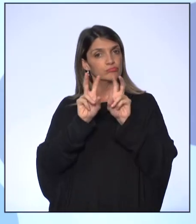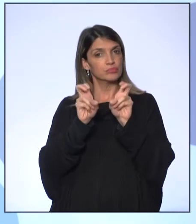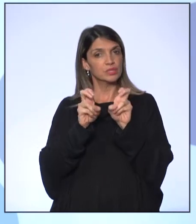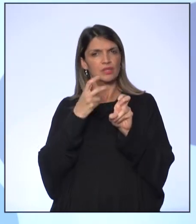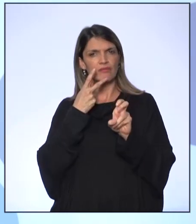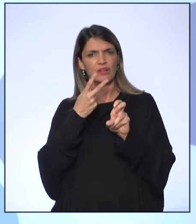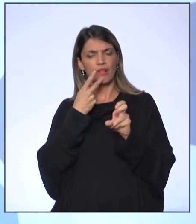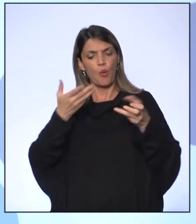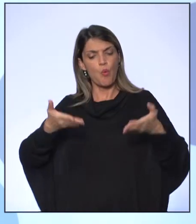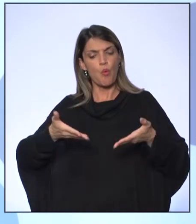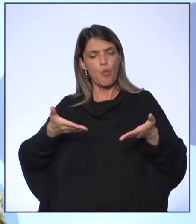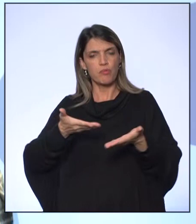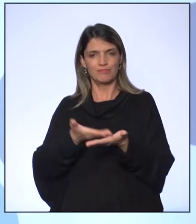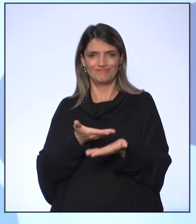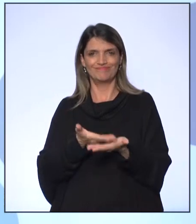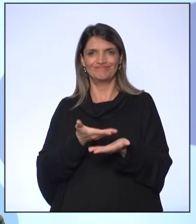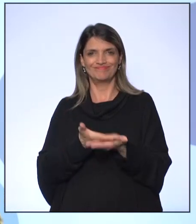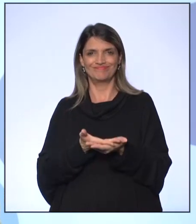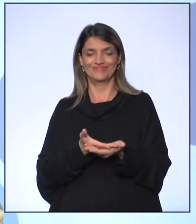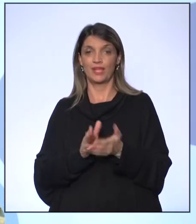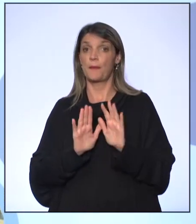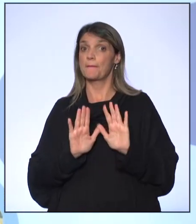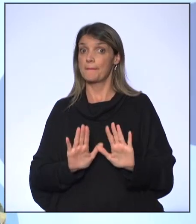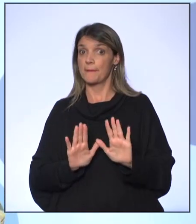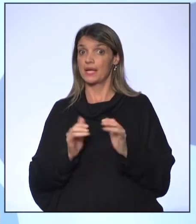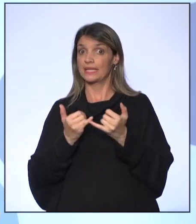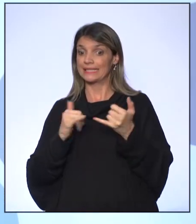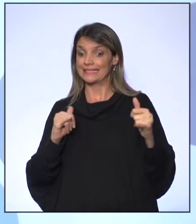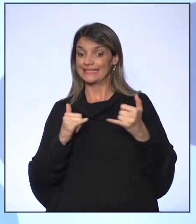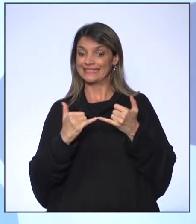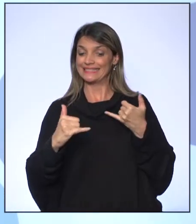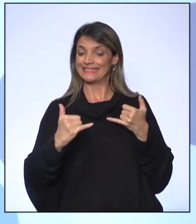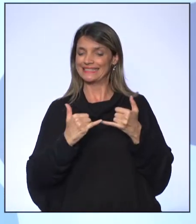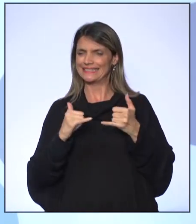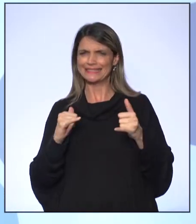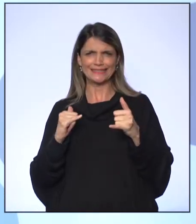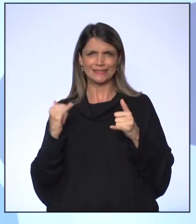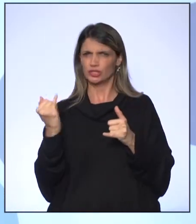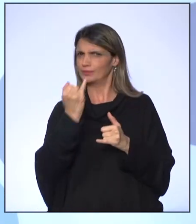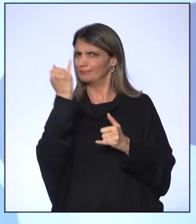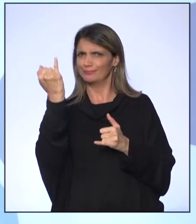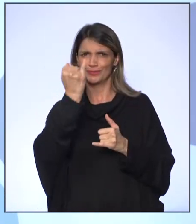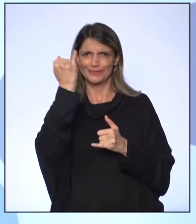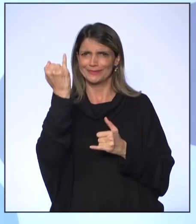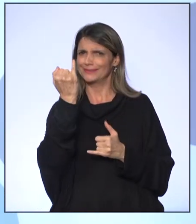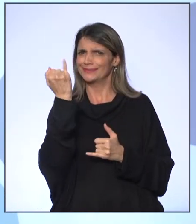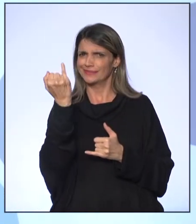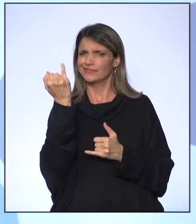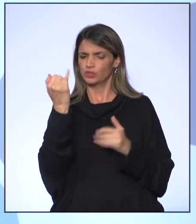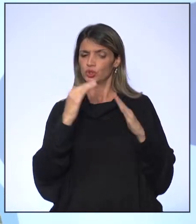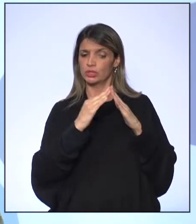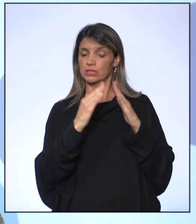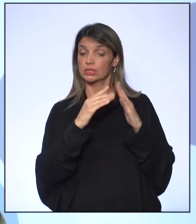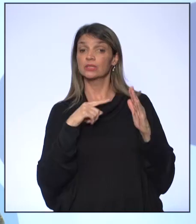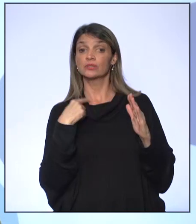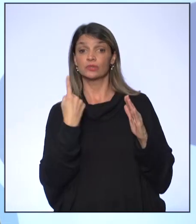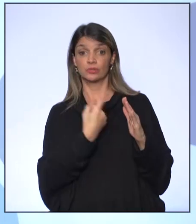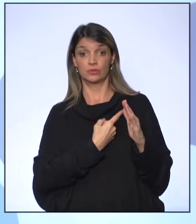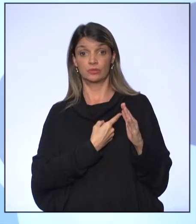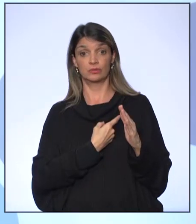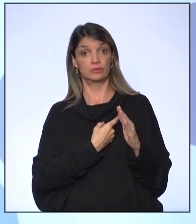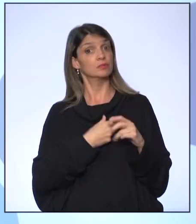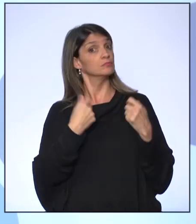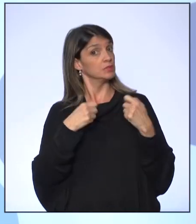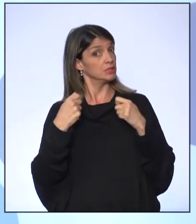estamos comentando nesta aula. Bom, já que a eletricidade tem esse papel importantíssimo em nossa casa, é bom saber lidar com